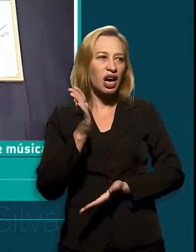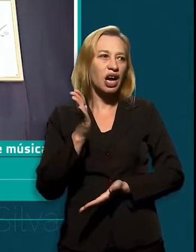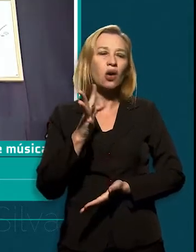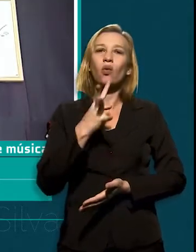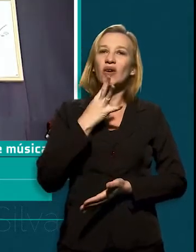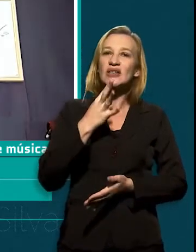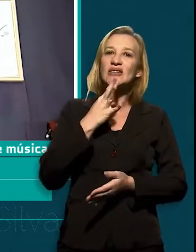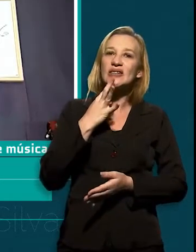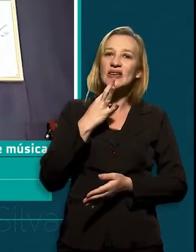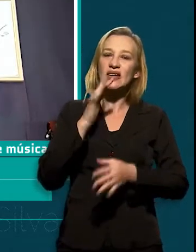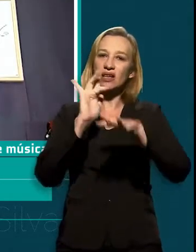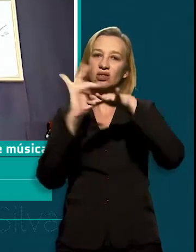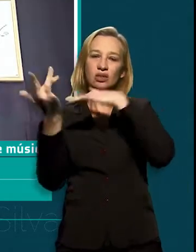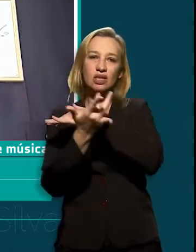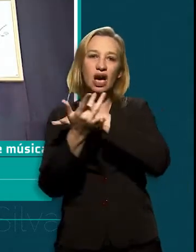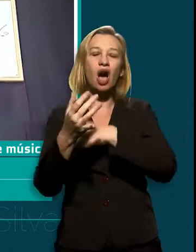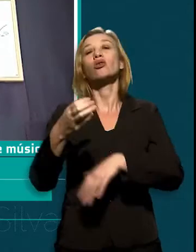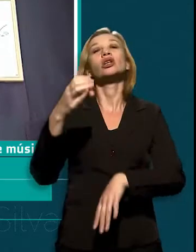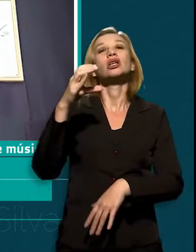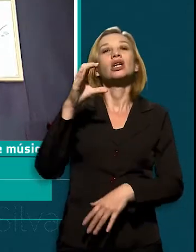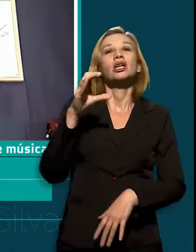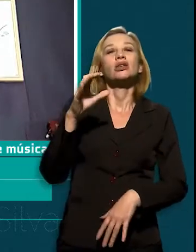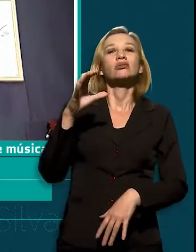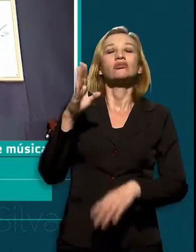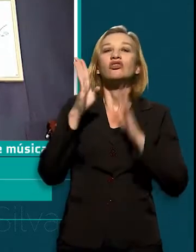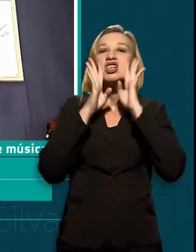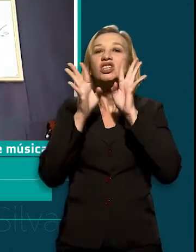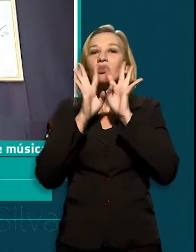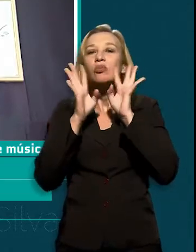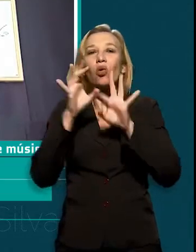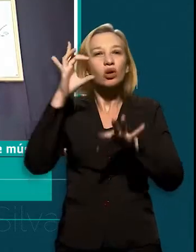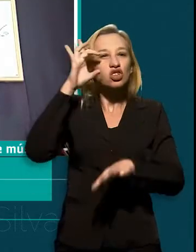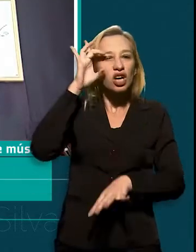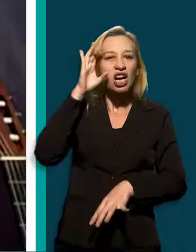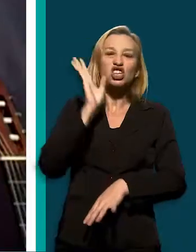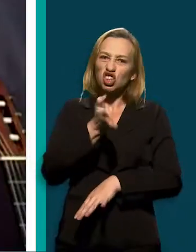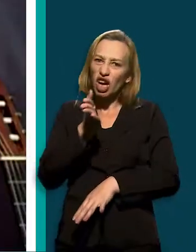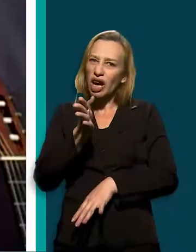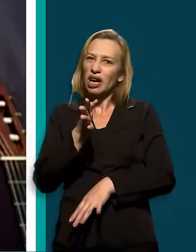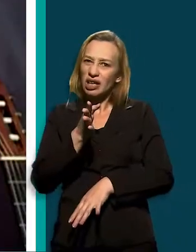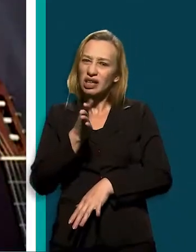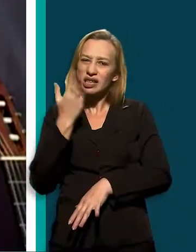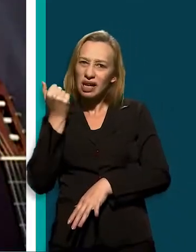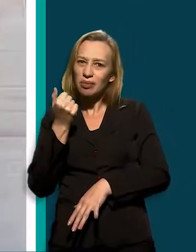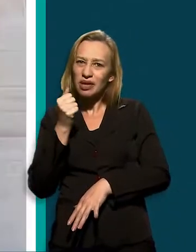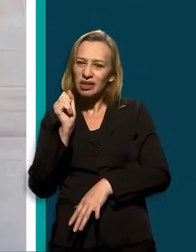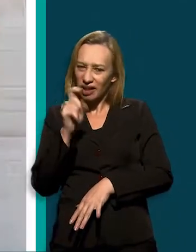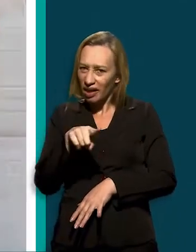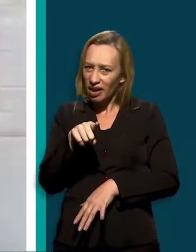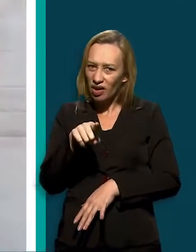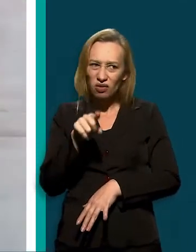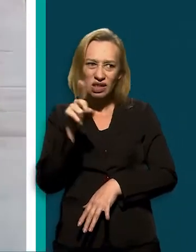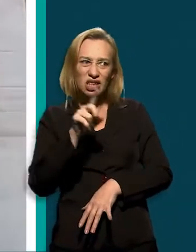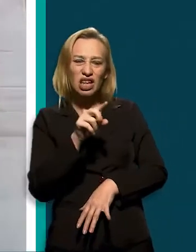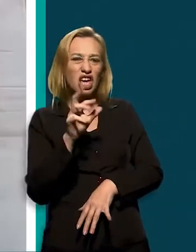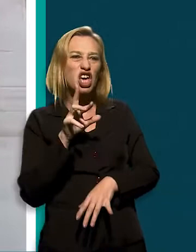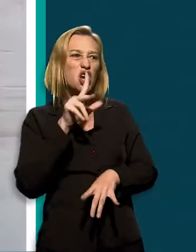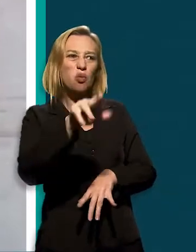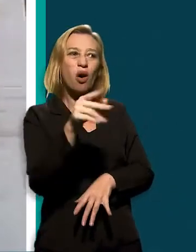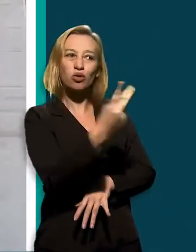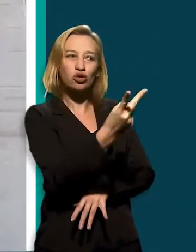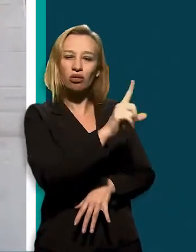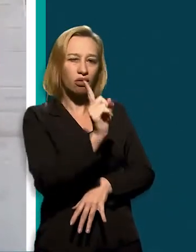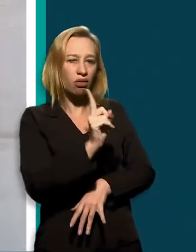dominava já redes sociais, pelo menos Instagram, Facebook, WhatsApp, você dominava, né? Sim, Você não era tipo Zé Almir, não, né? Que vivia em